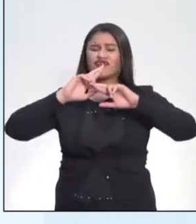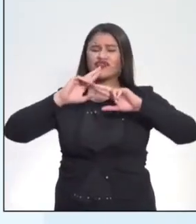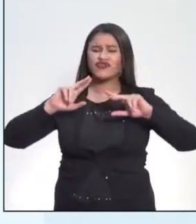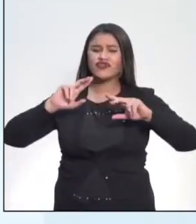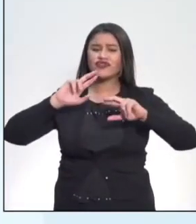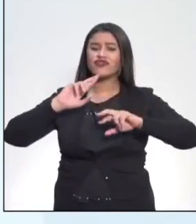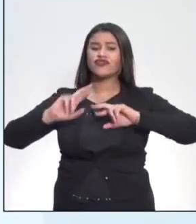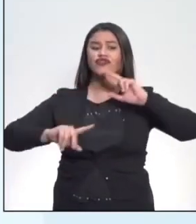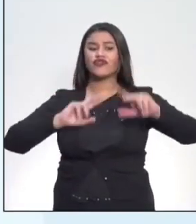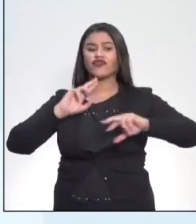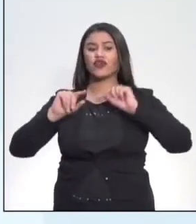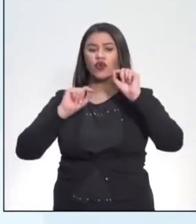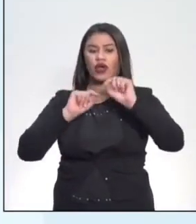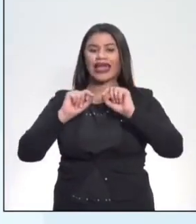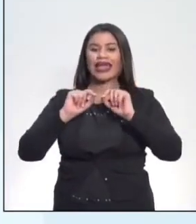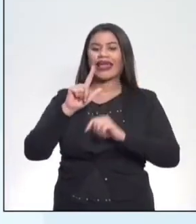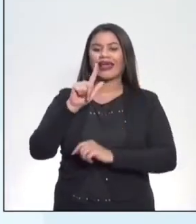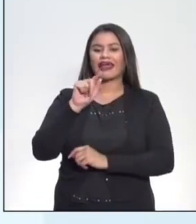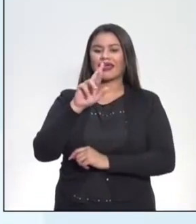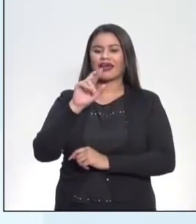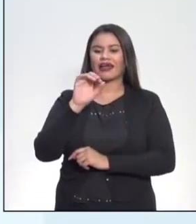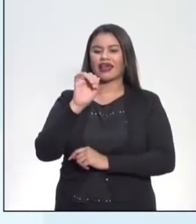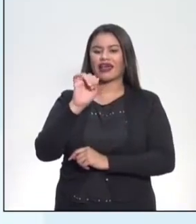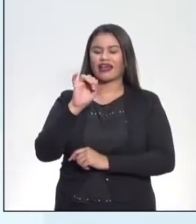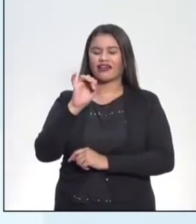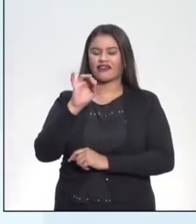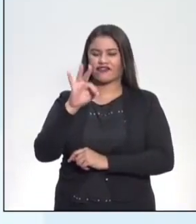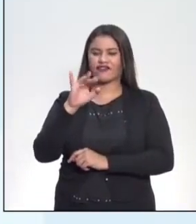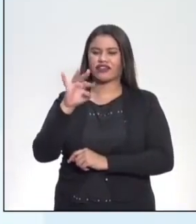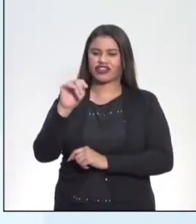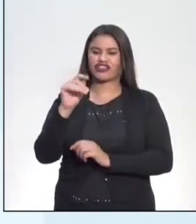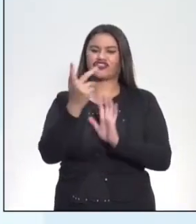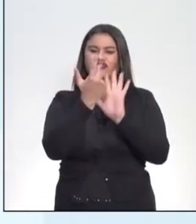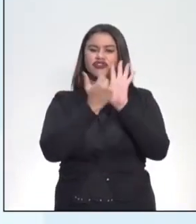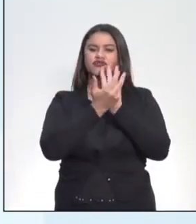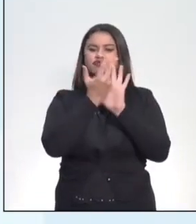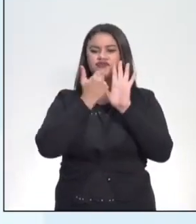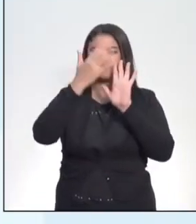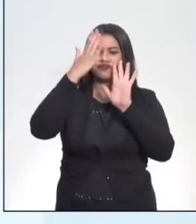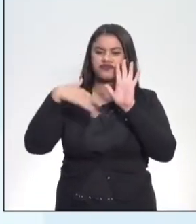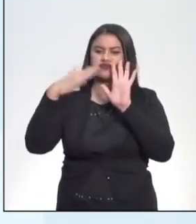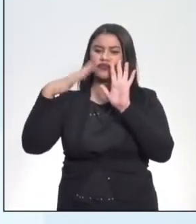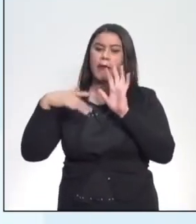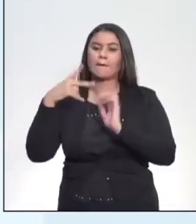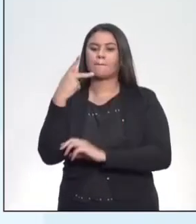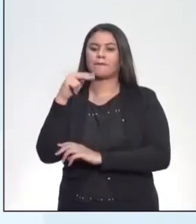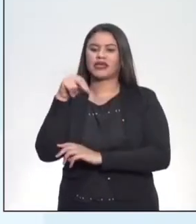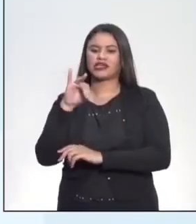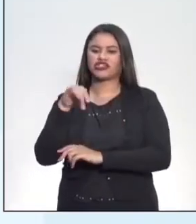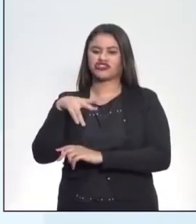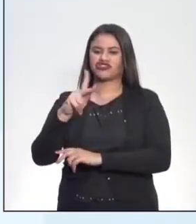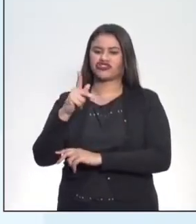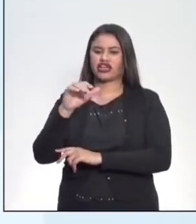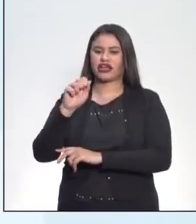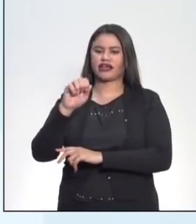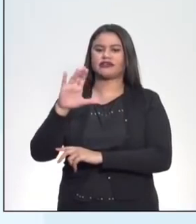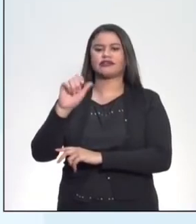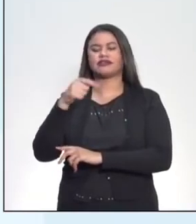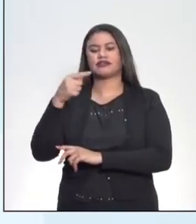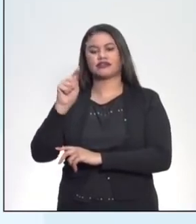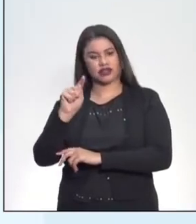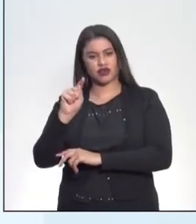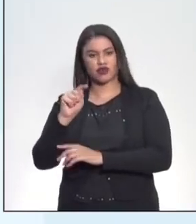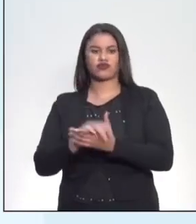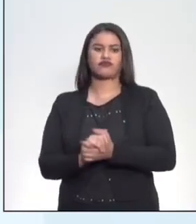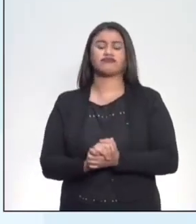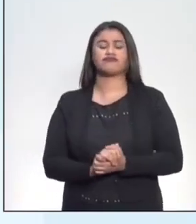entre grafite e pichação? Tá? Anotem aí no caderno de vocês. Tá? Por que só recentemente o grafite passou